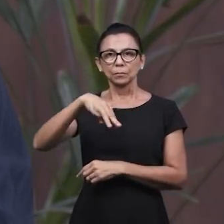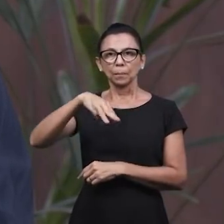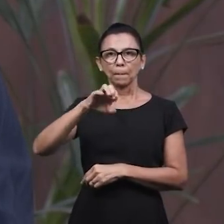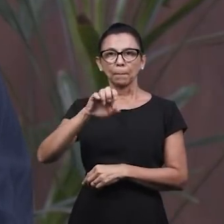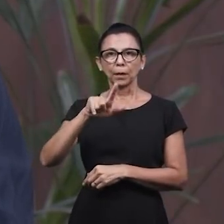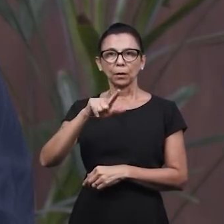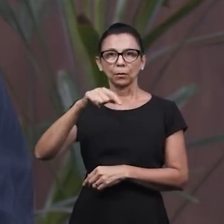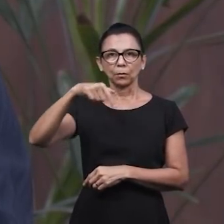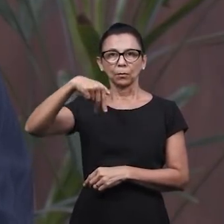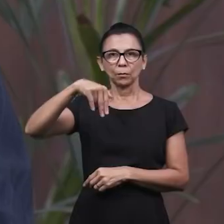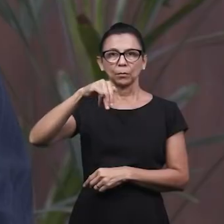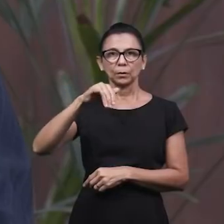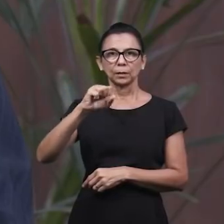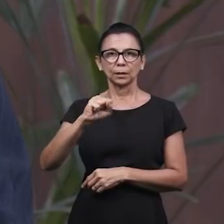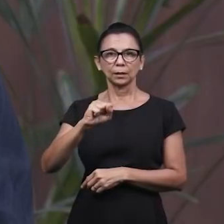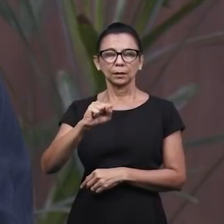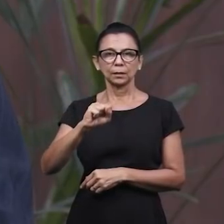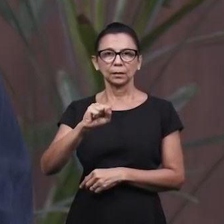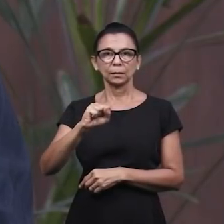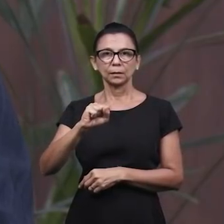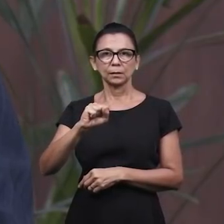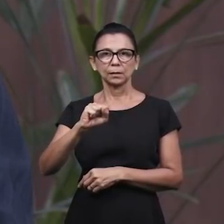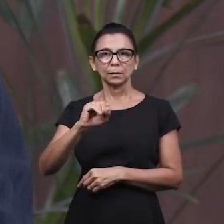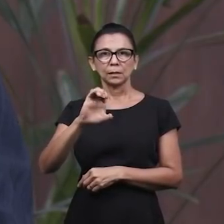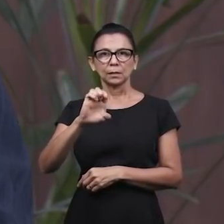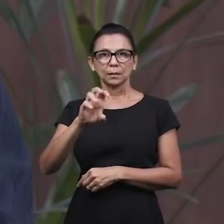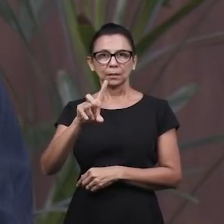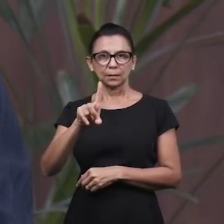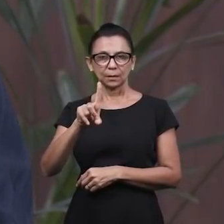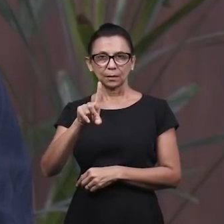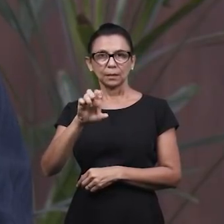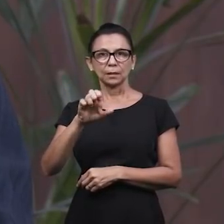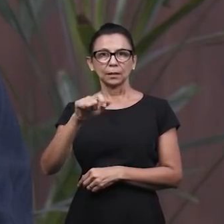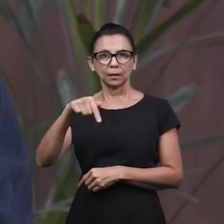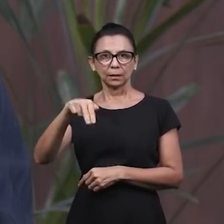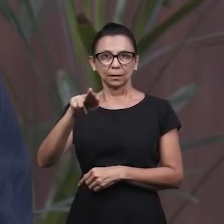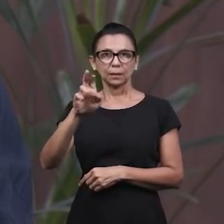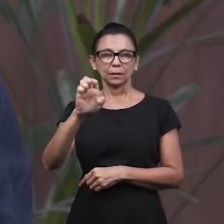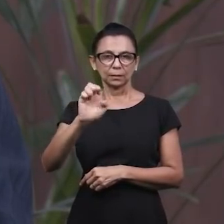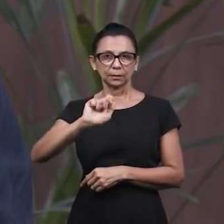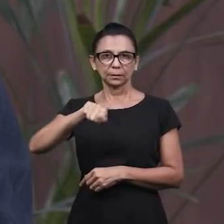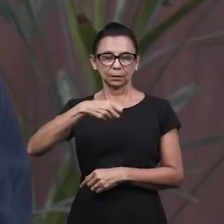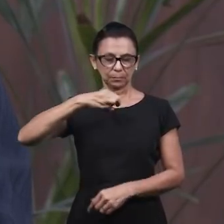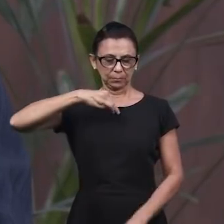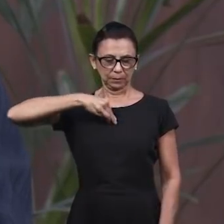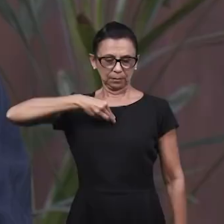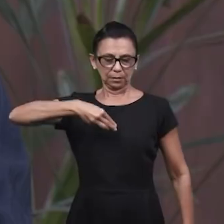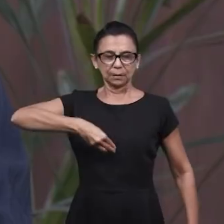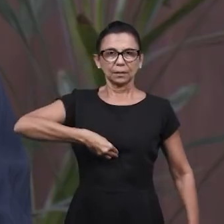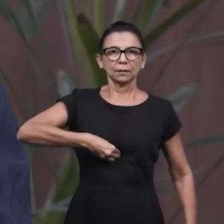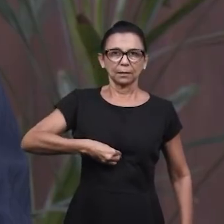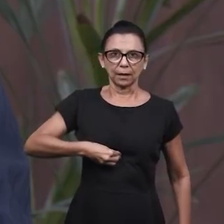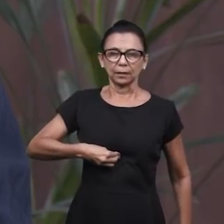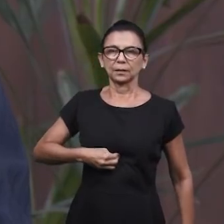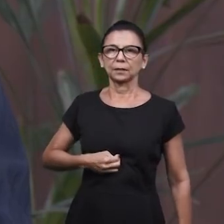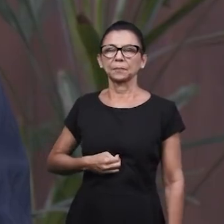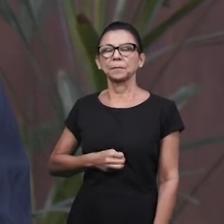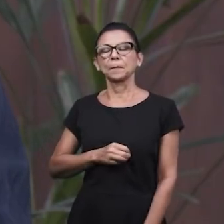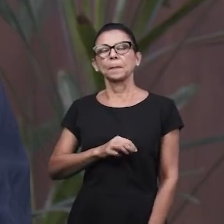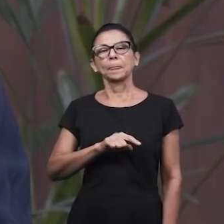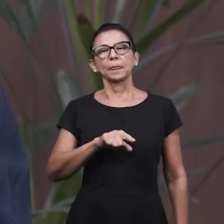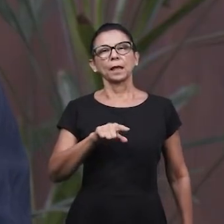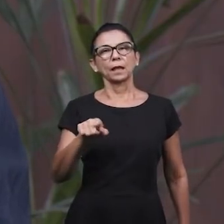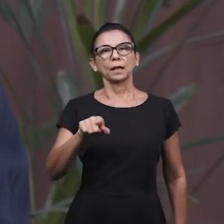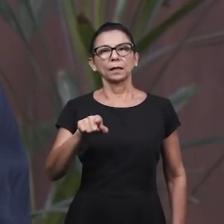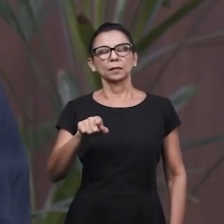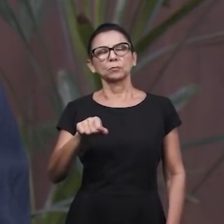quando fala em Melquisedeque, lá em Gênesis, né, fala a respeito dele como um homem que ele era rei de Salém.